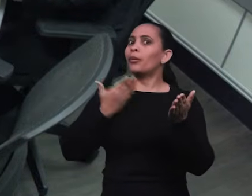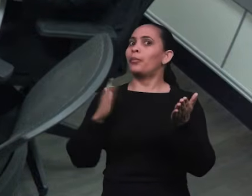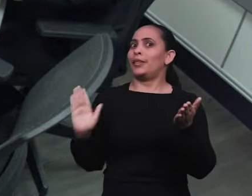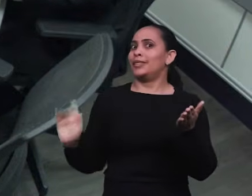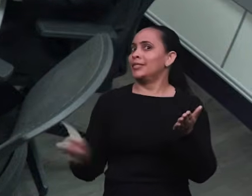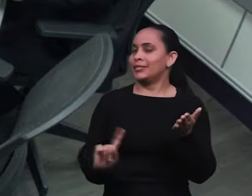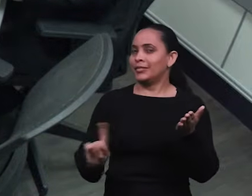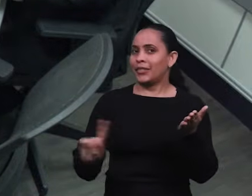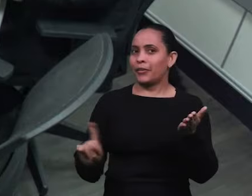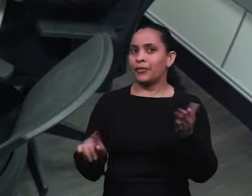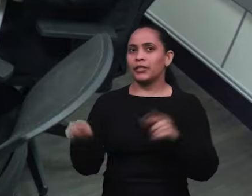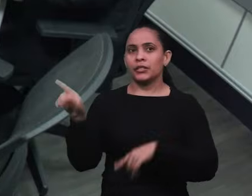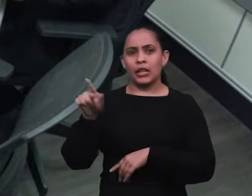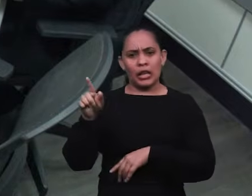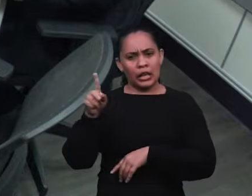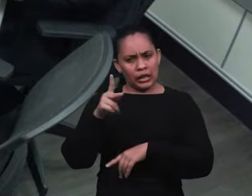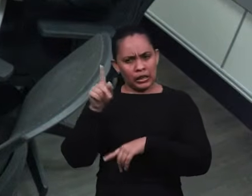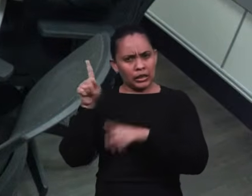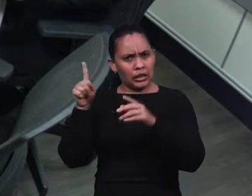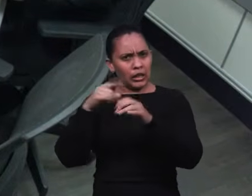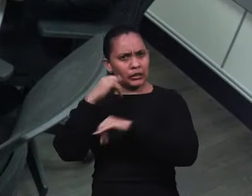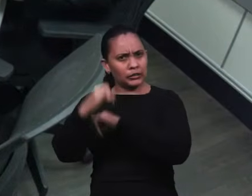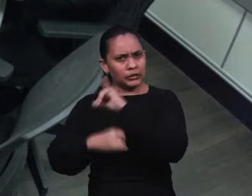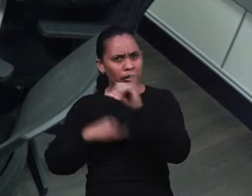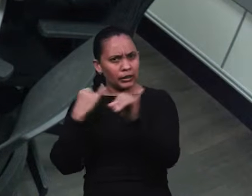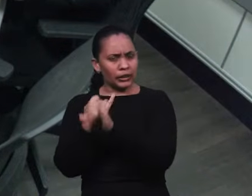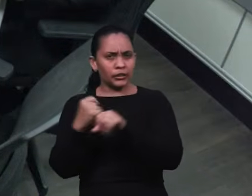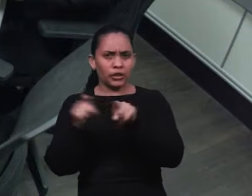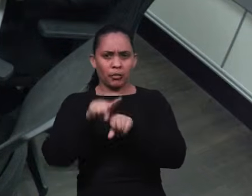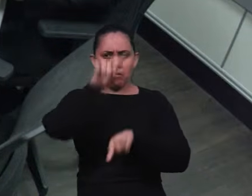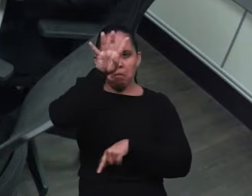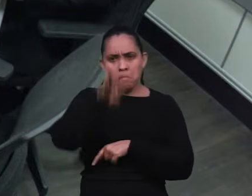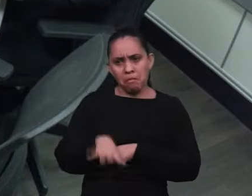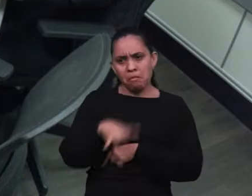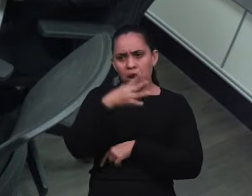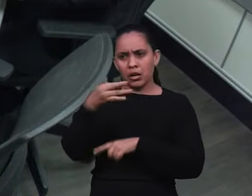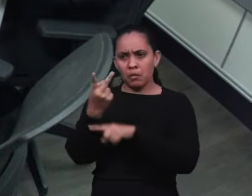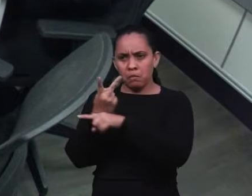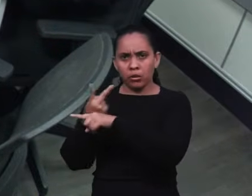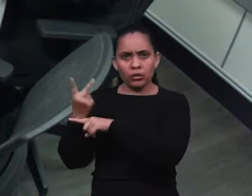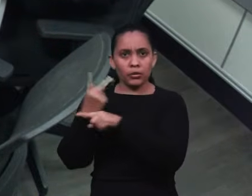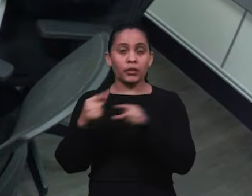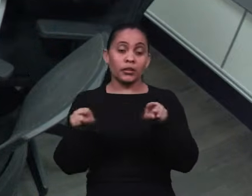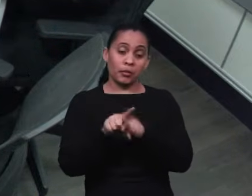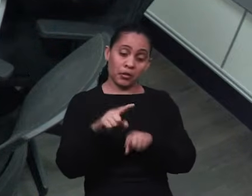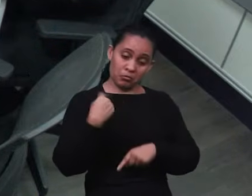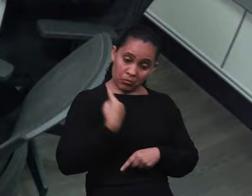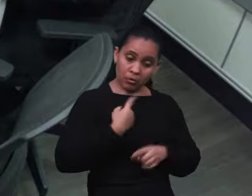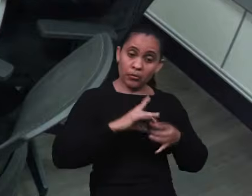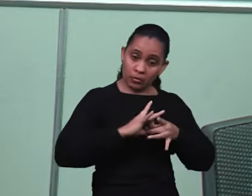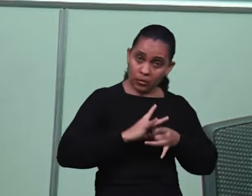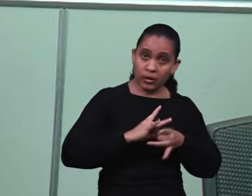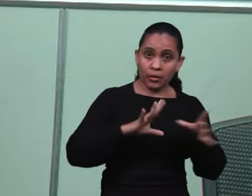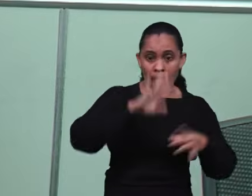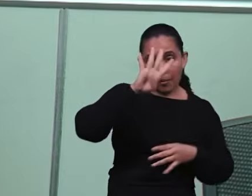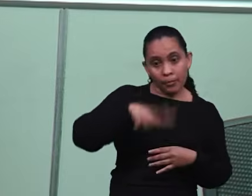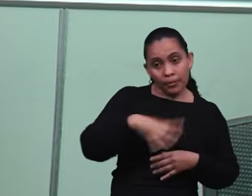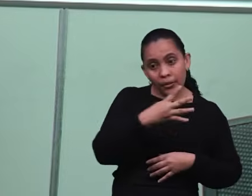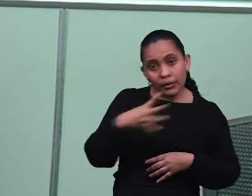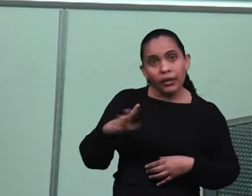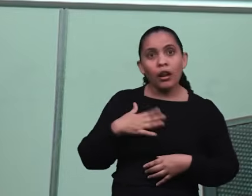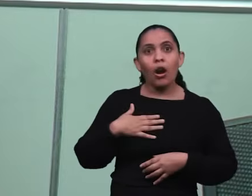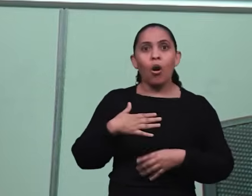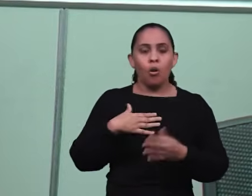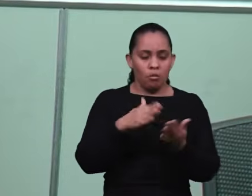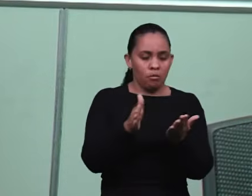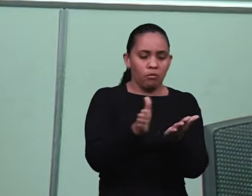exemplos de planilha até na internet que você pode buscar. A gente pode até disponibilizar aqui para os nossos telespectadores, nossos ouvintes, mas em último caso,